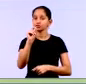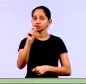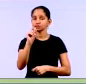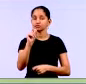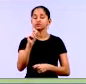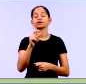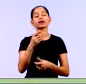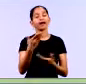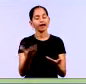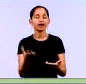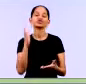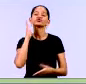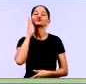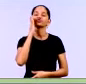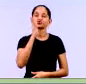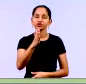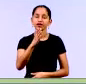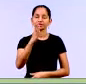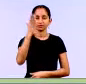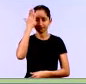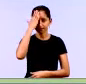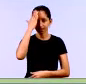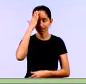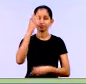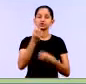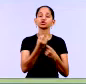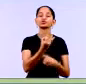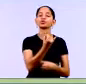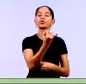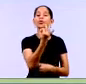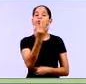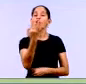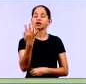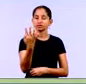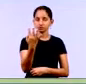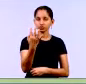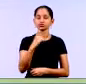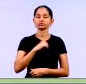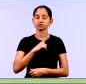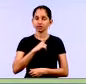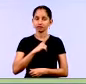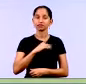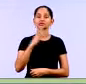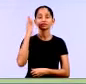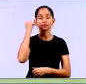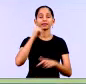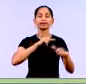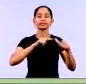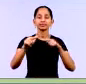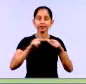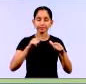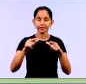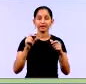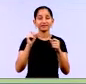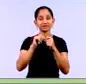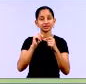uma previsão do quantitativo da mão de obra.